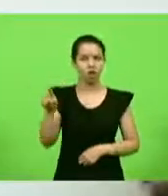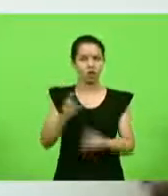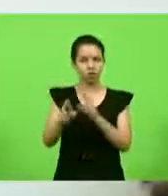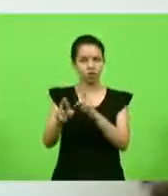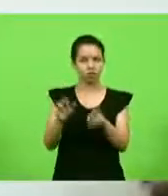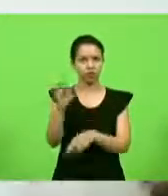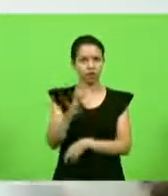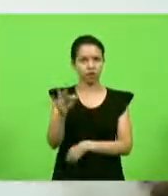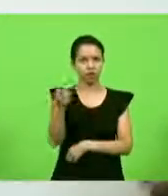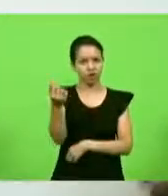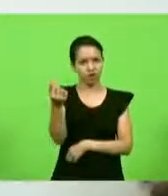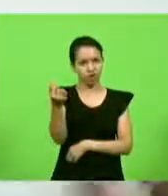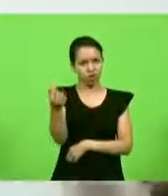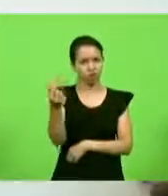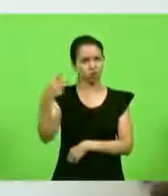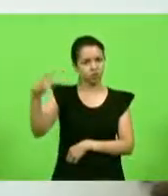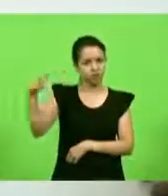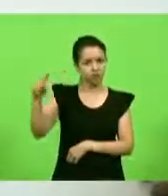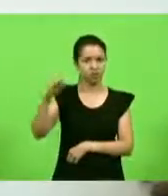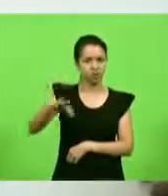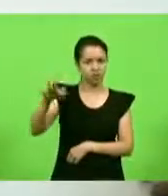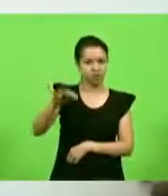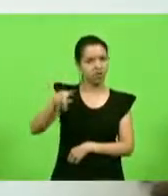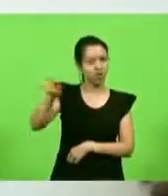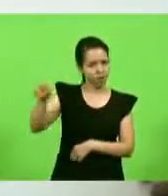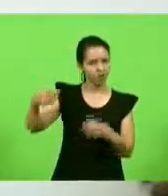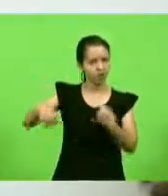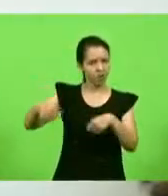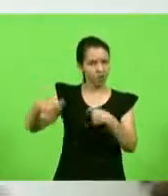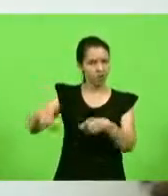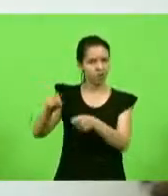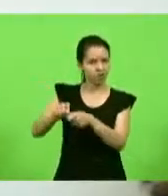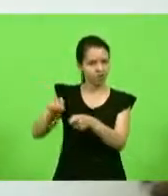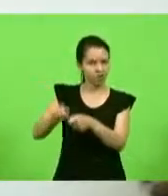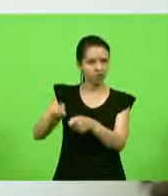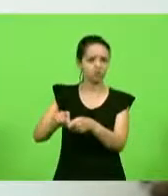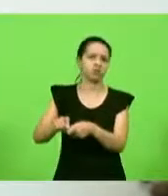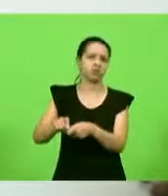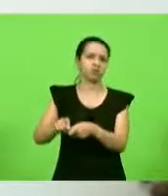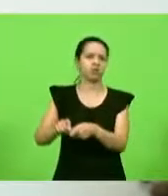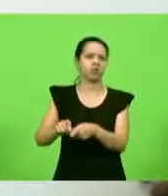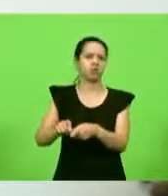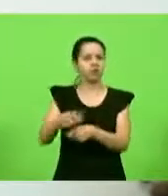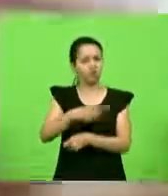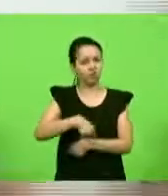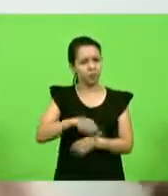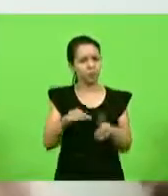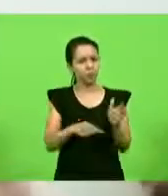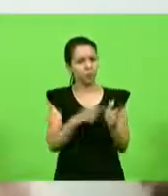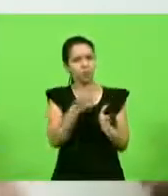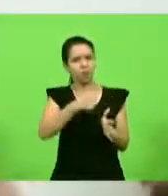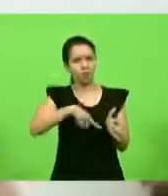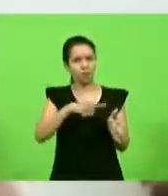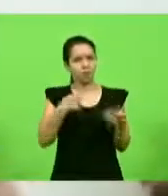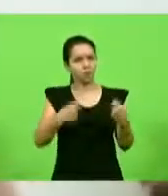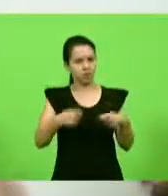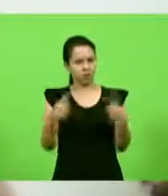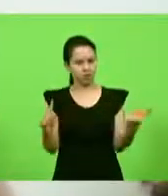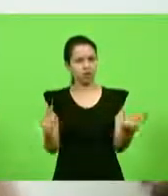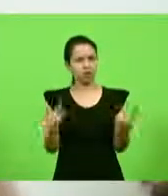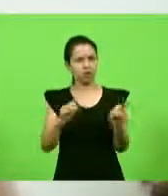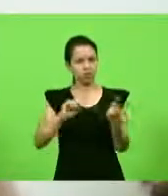recurso federal, eles têm que fazer. Então, eu quero, em primeiro lugar, dizer isso. Nós estamos distorcendo os